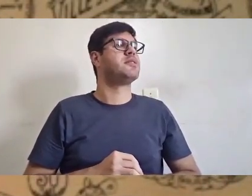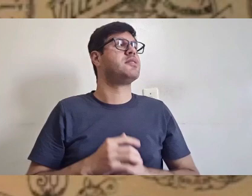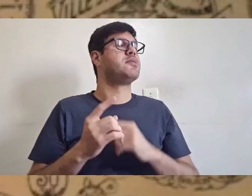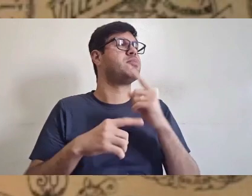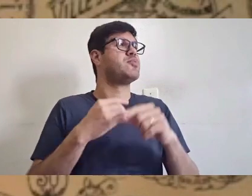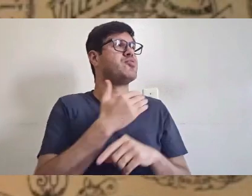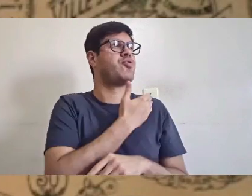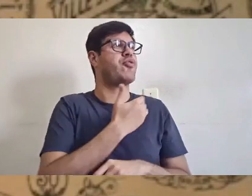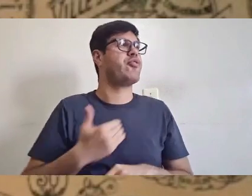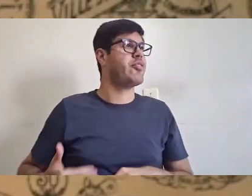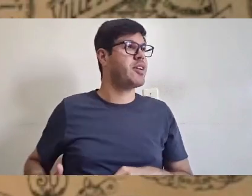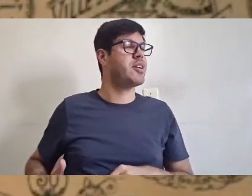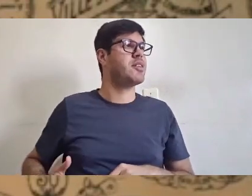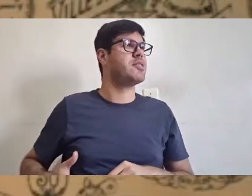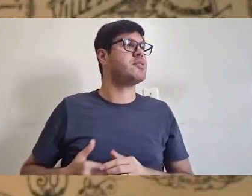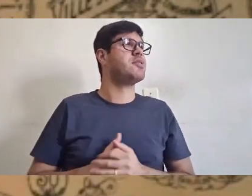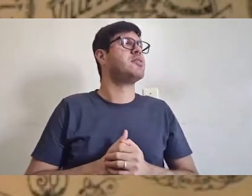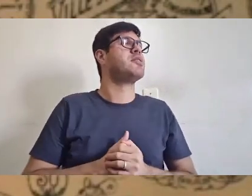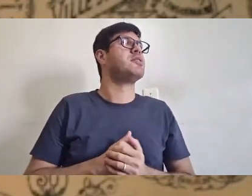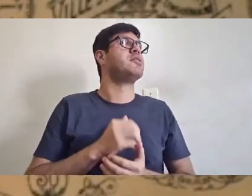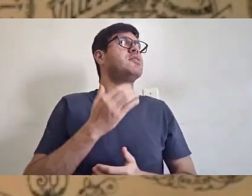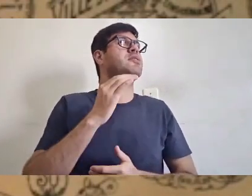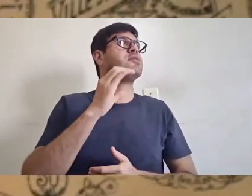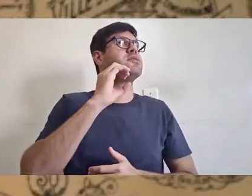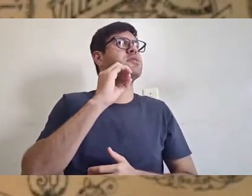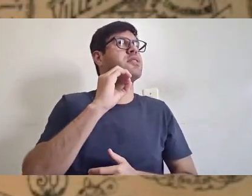Chegou no governo Meneghetti a